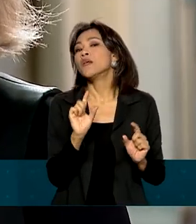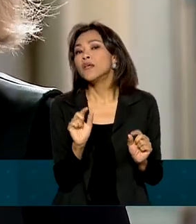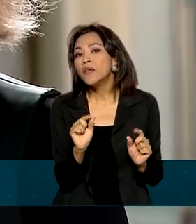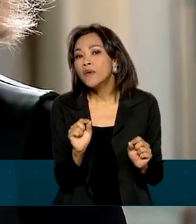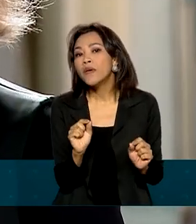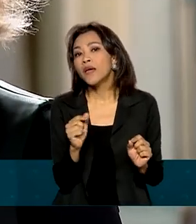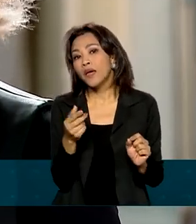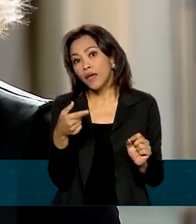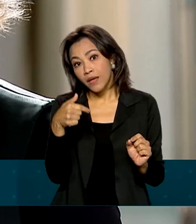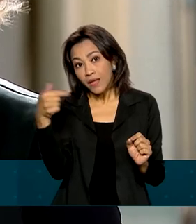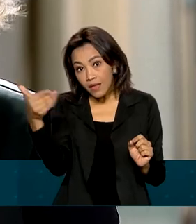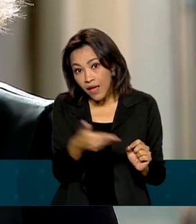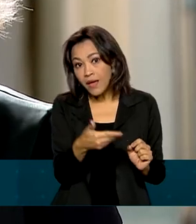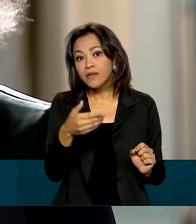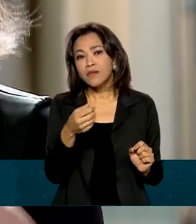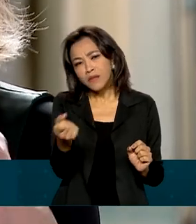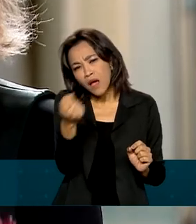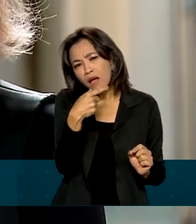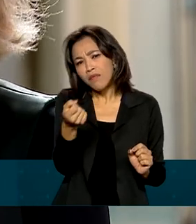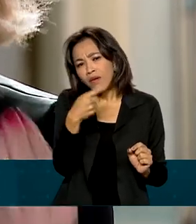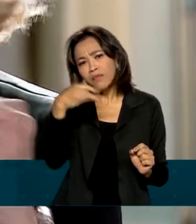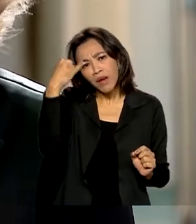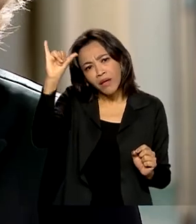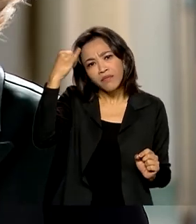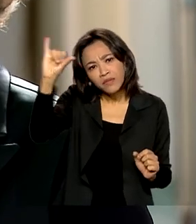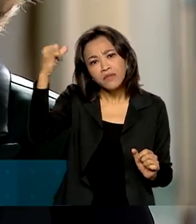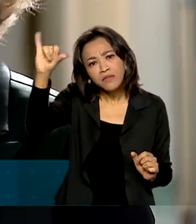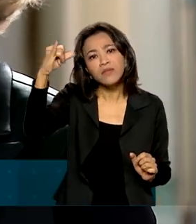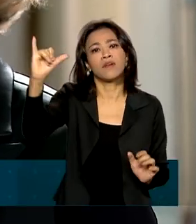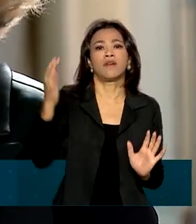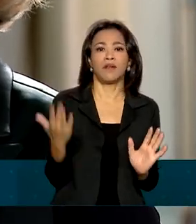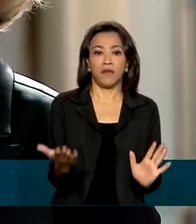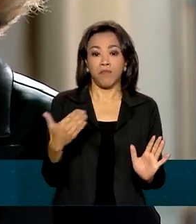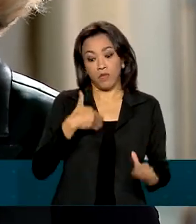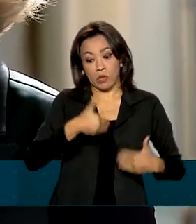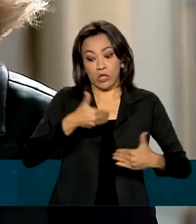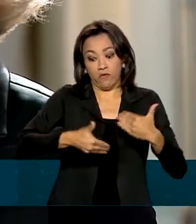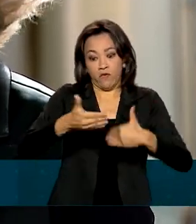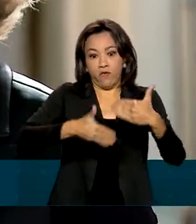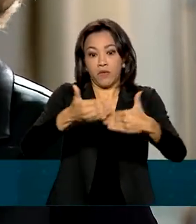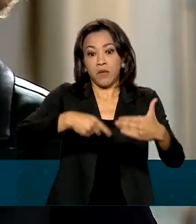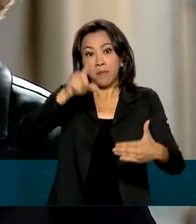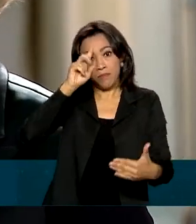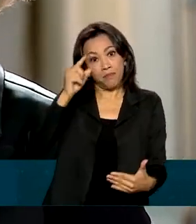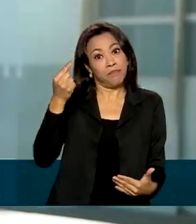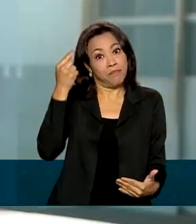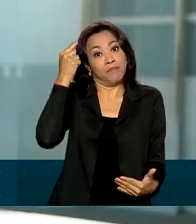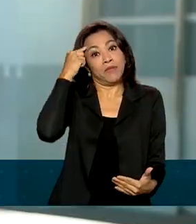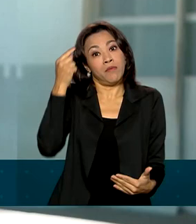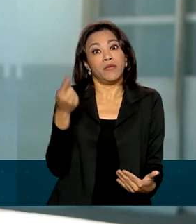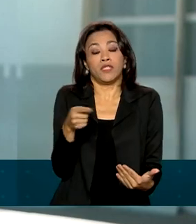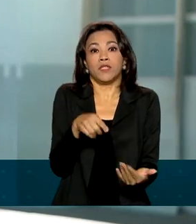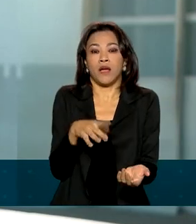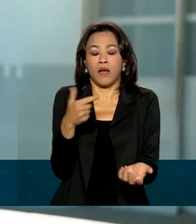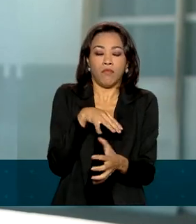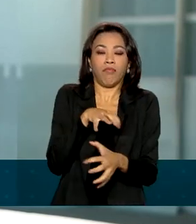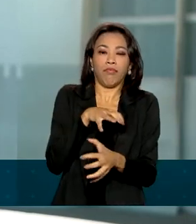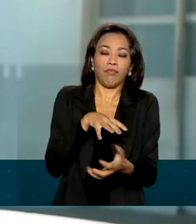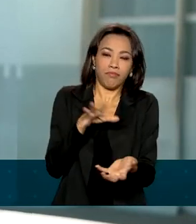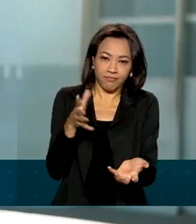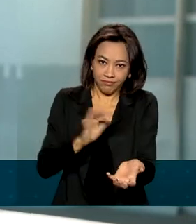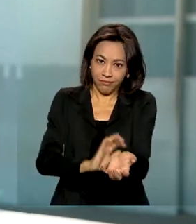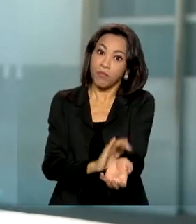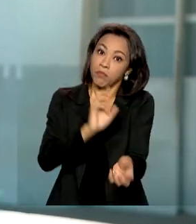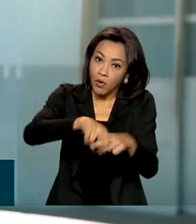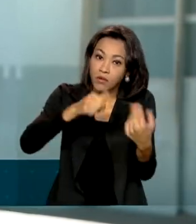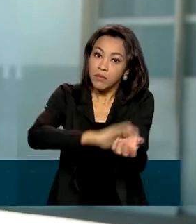utilizar nessas pacientes medicações preventivas para o desenvolvimento, principalmente da pré-eclâmpsia. Para fortalecer e ampliar